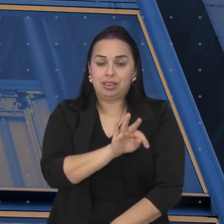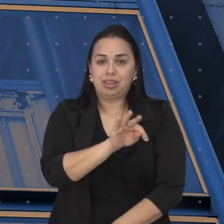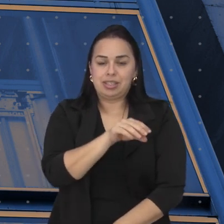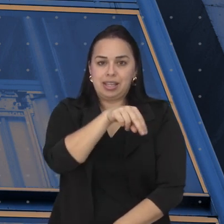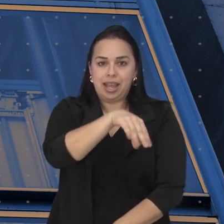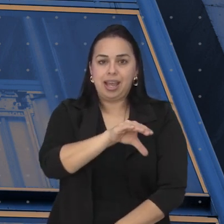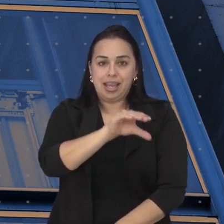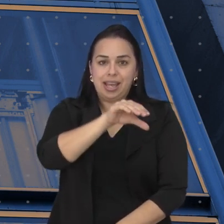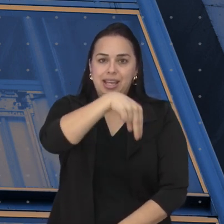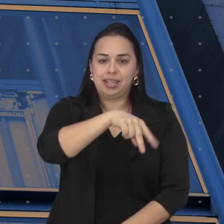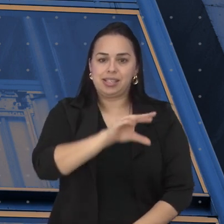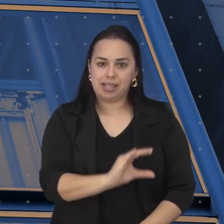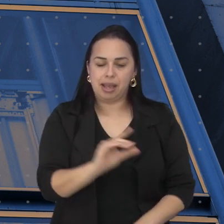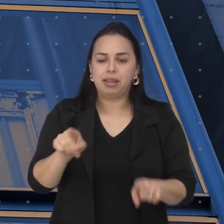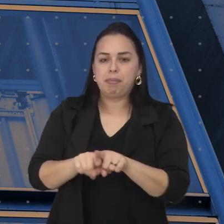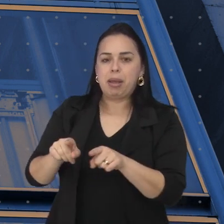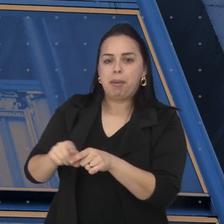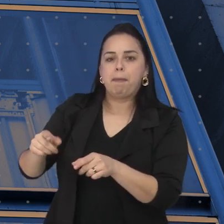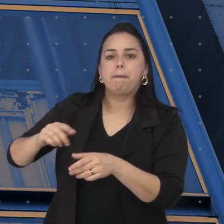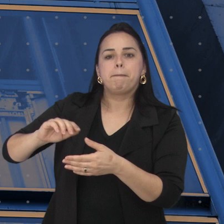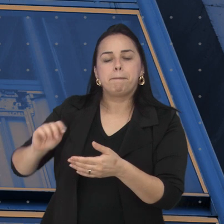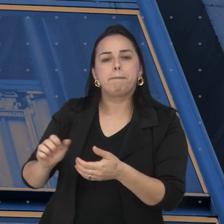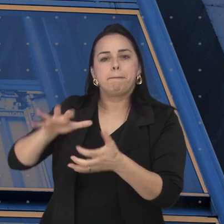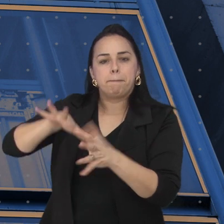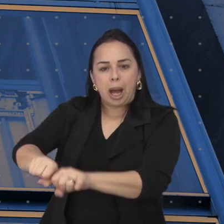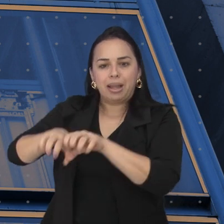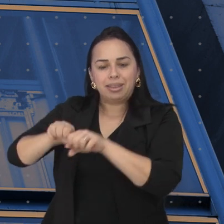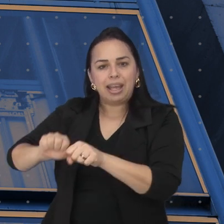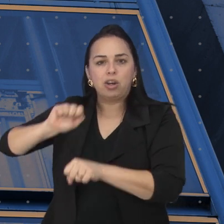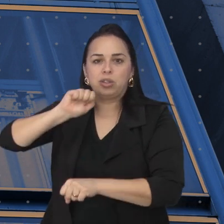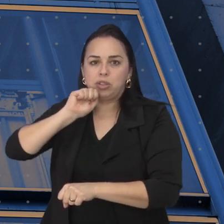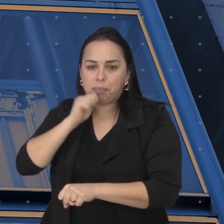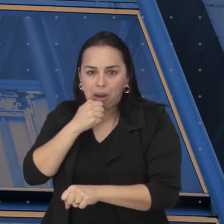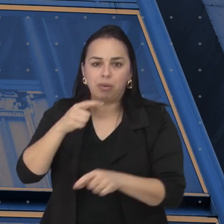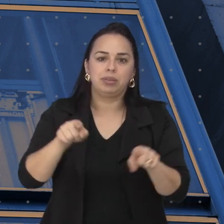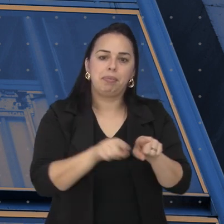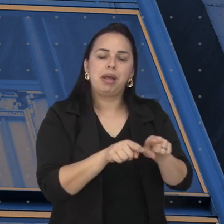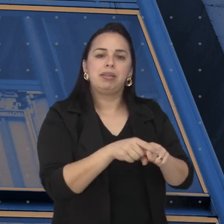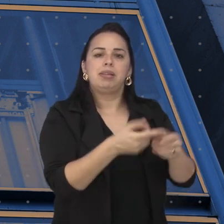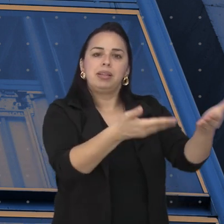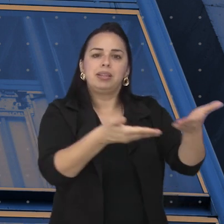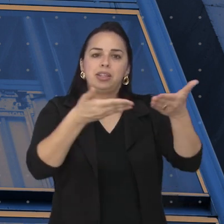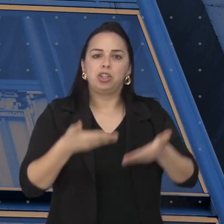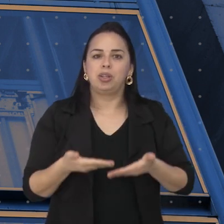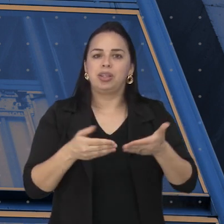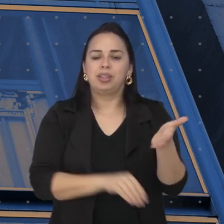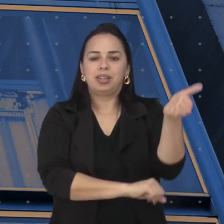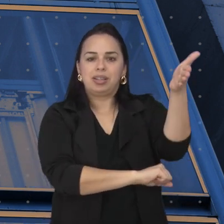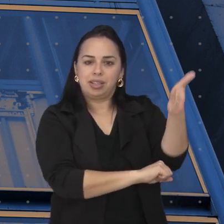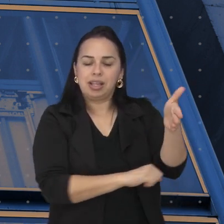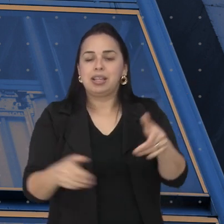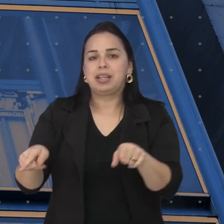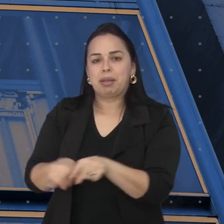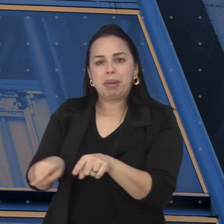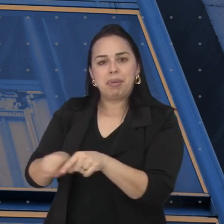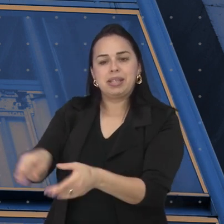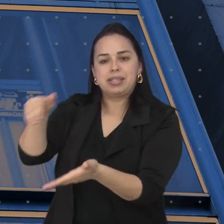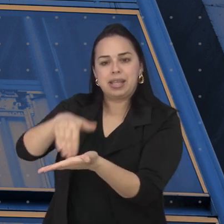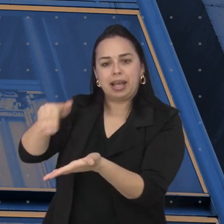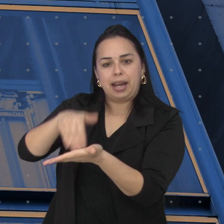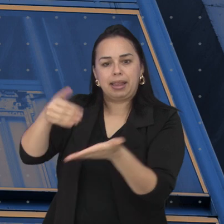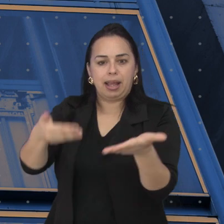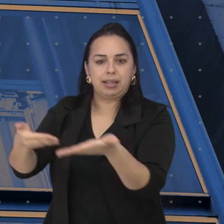CNC, padeiro, pedreiro, pintor de obras, promotor de vendas, recepcionista de hotel, recepcionista